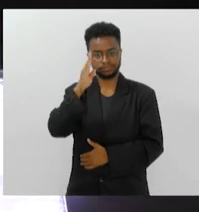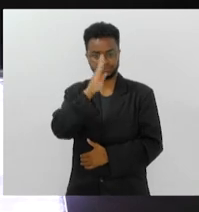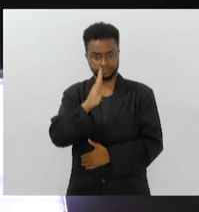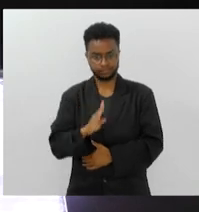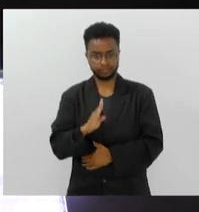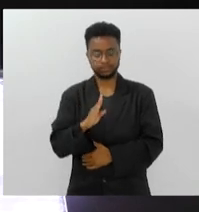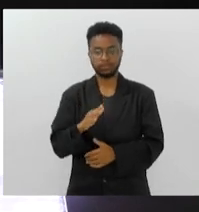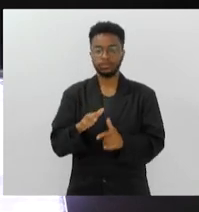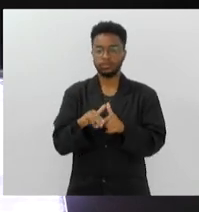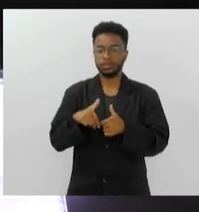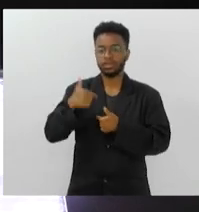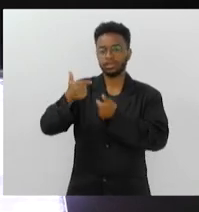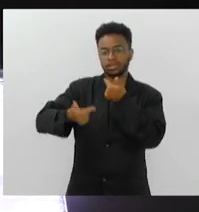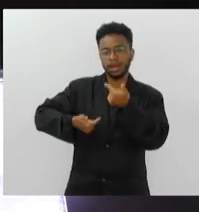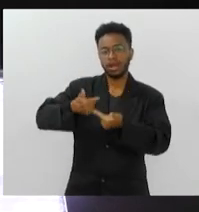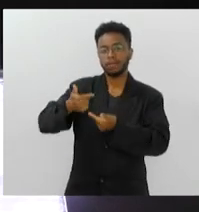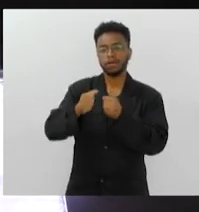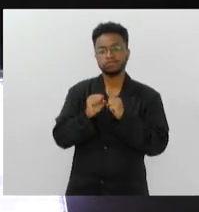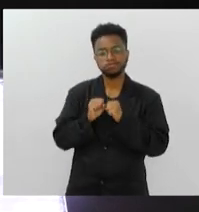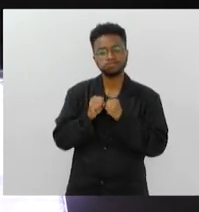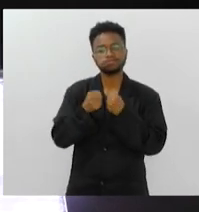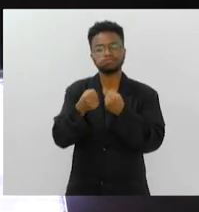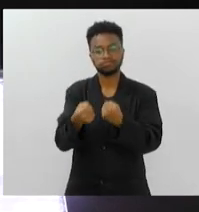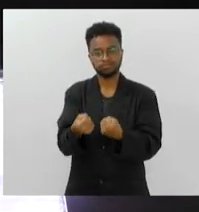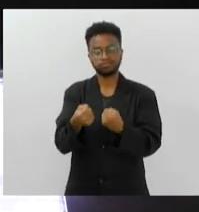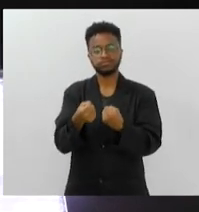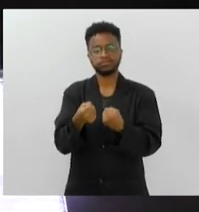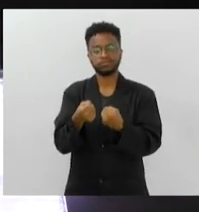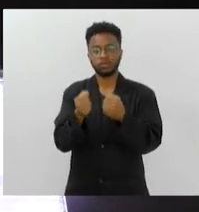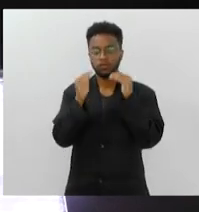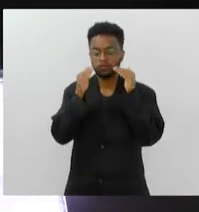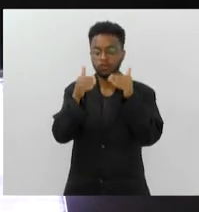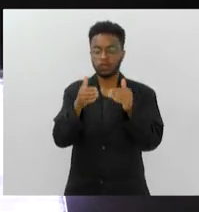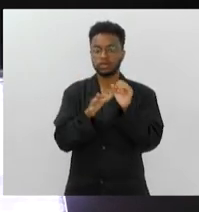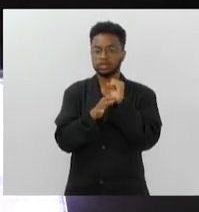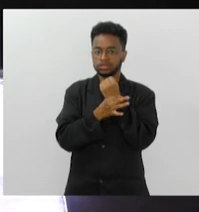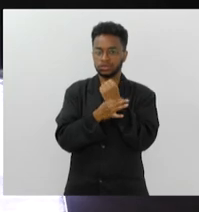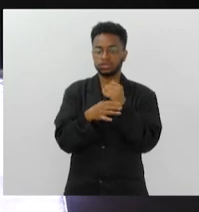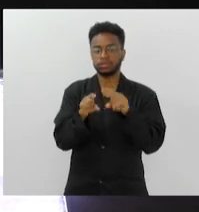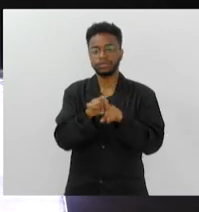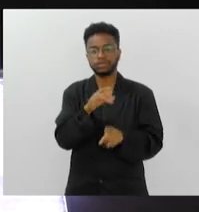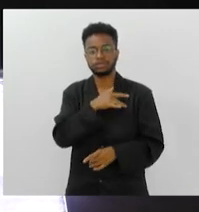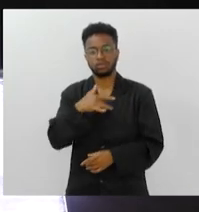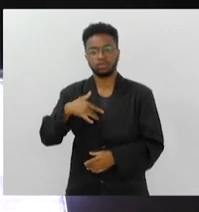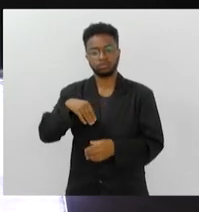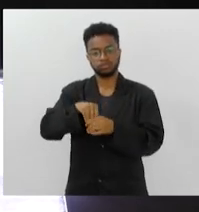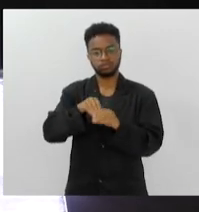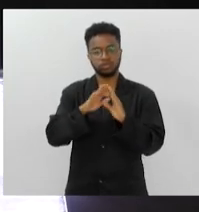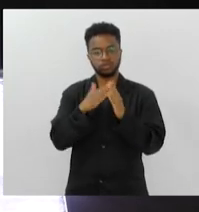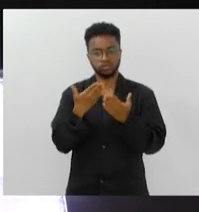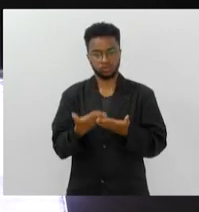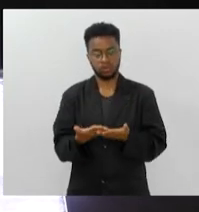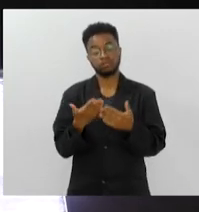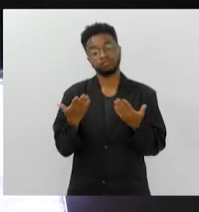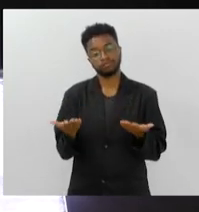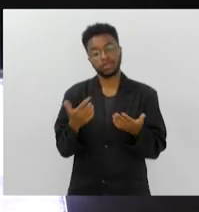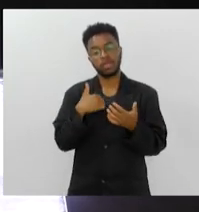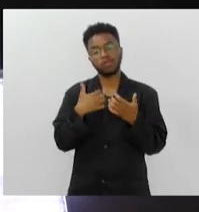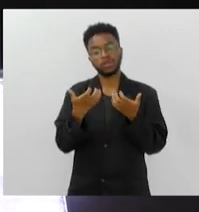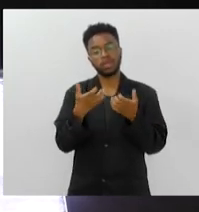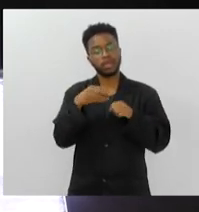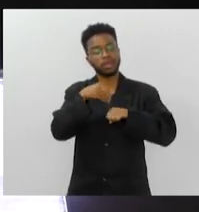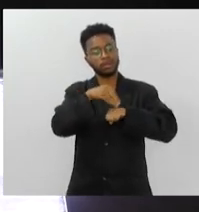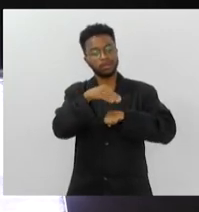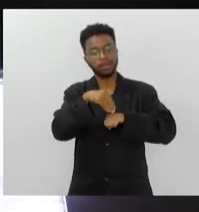com o trabalho incansável que ele desempenha pela segurança e pela saúde nas escolas. Quero deixar para o senhor Orlandino